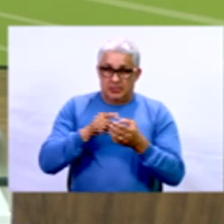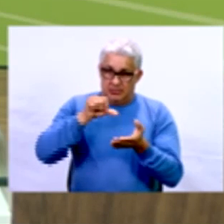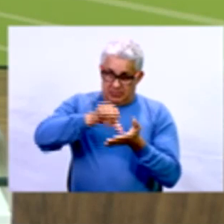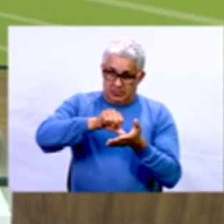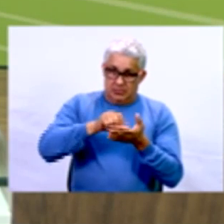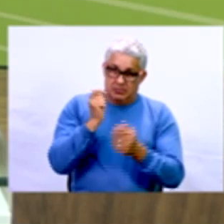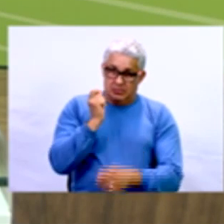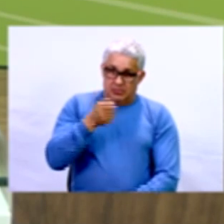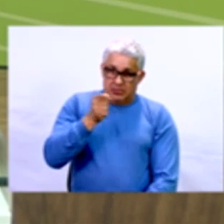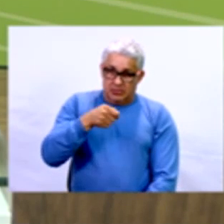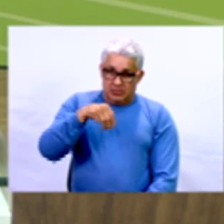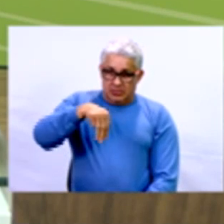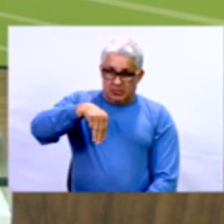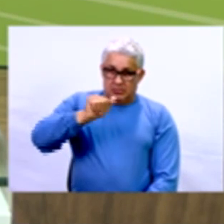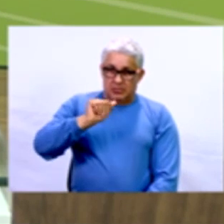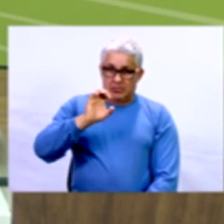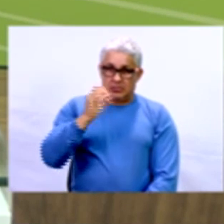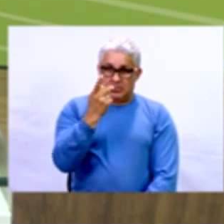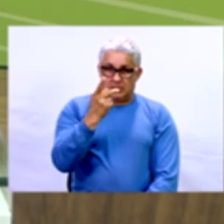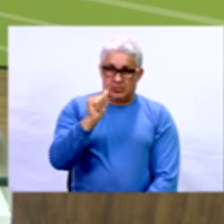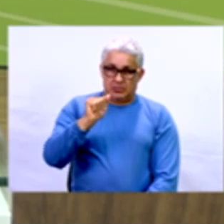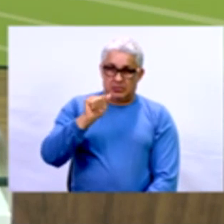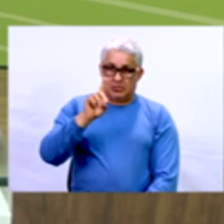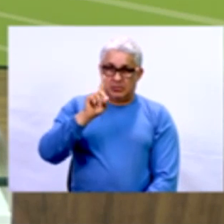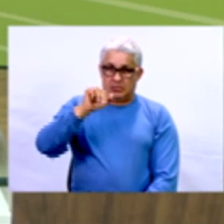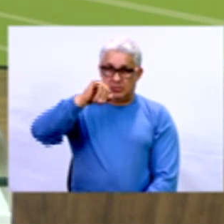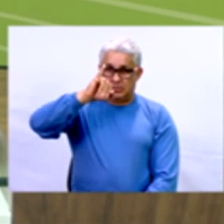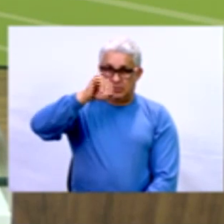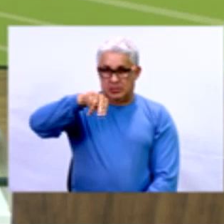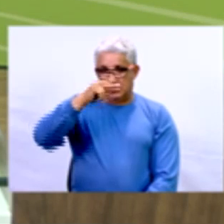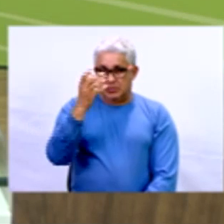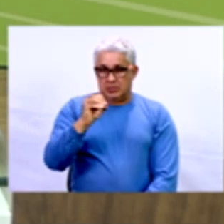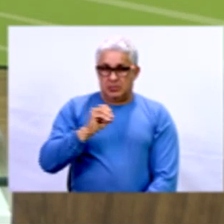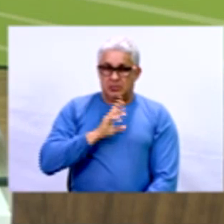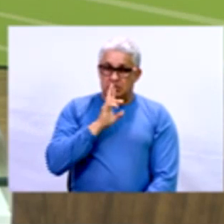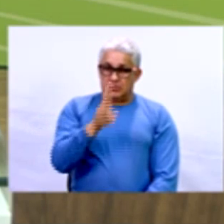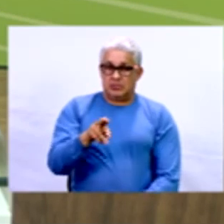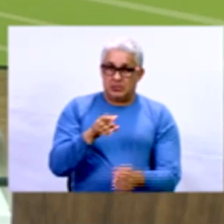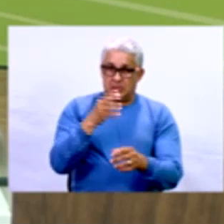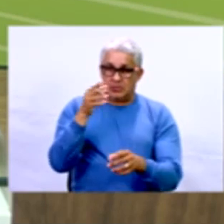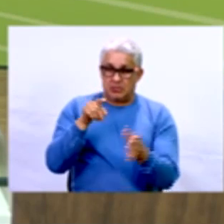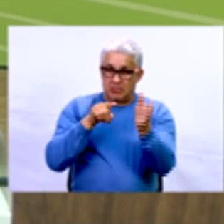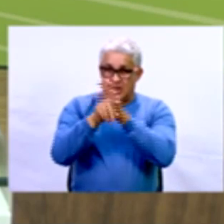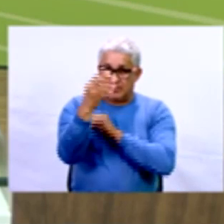Machadinho, respondeu o seguinte para a pergunta 4.